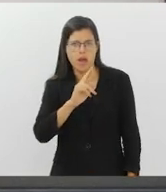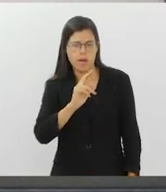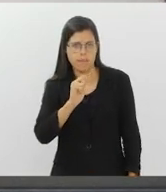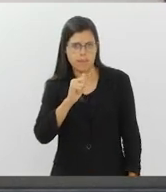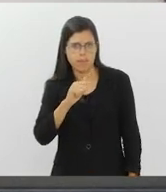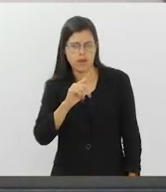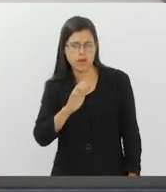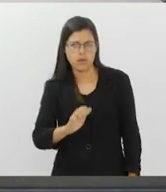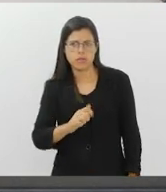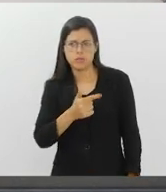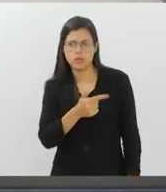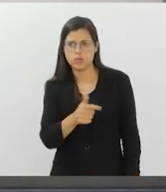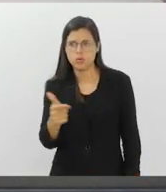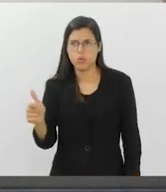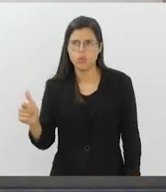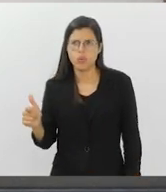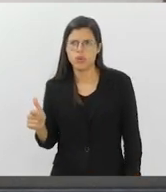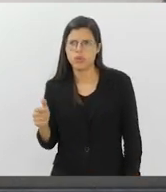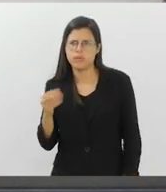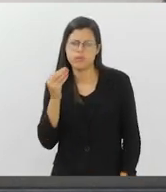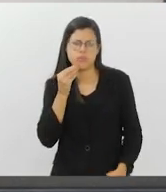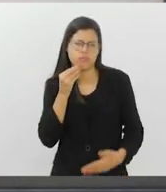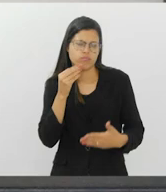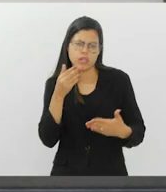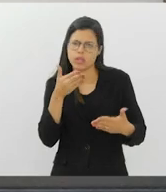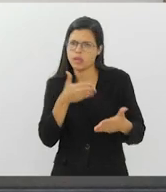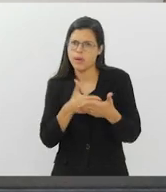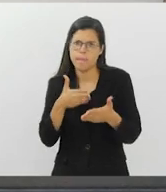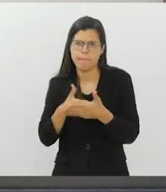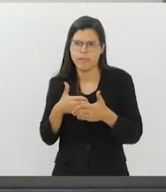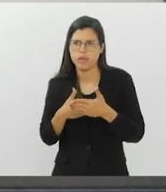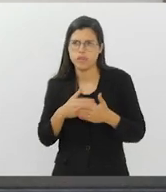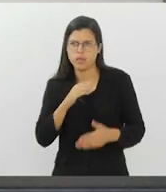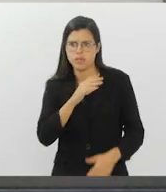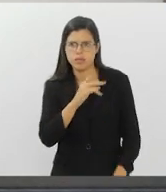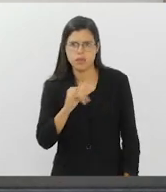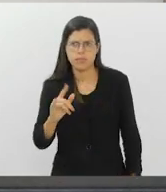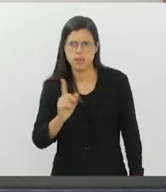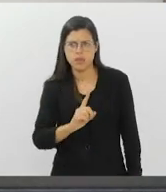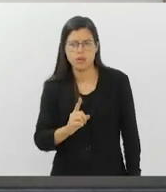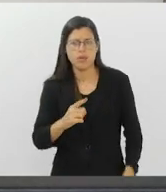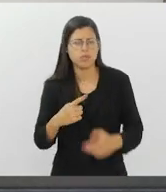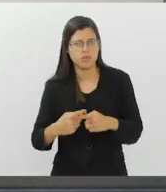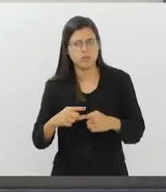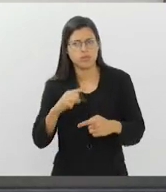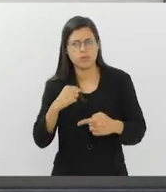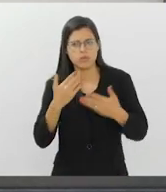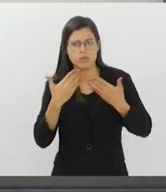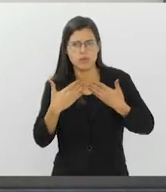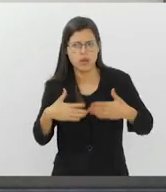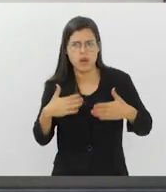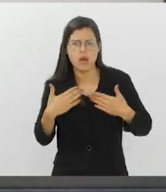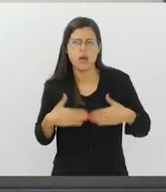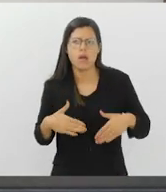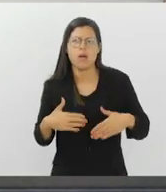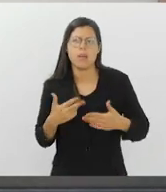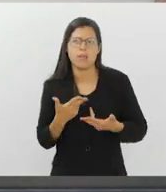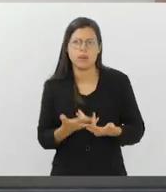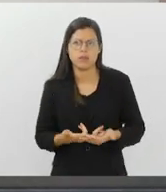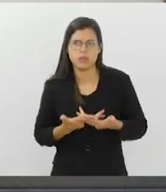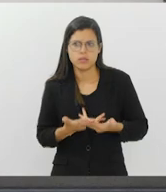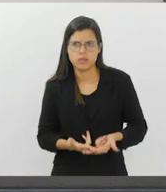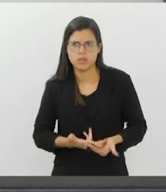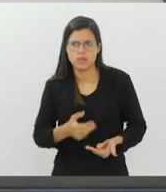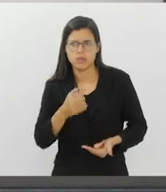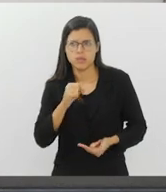operadoras, não tente impedir a CPI, não. Que assim, a gente está de uma forma bem calma, bem tranquila, bem paciente. Se voltarem a